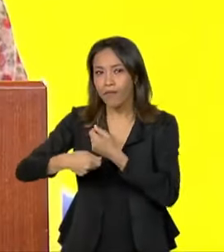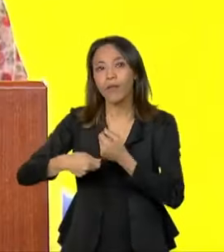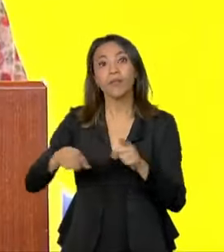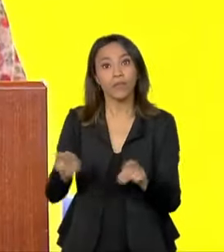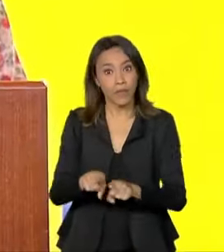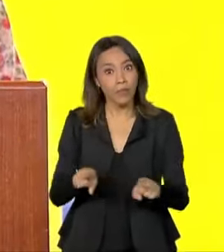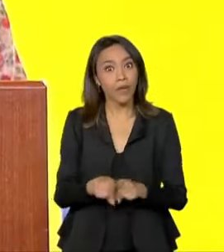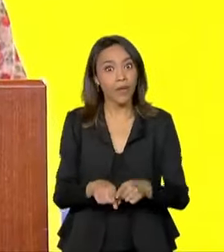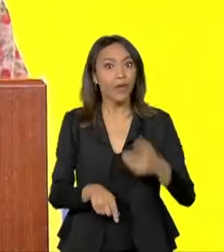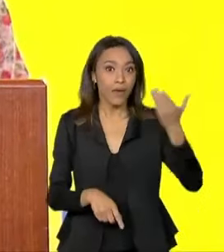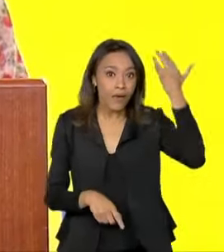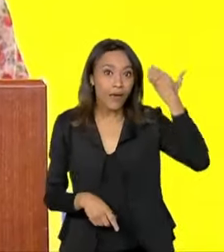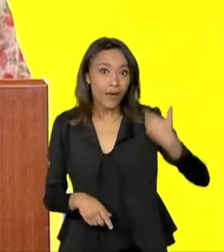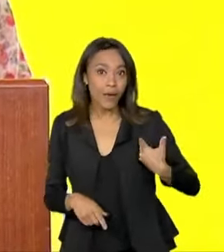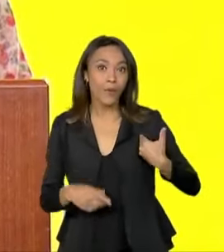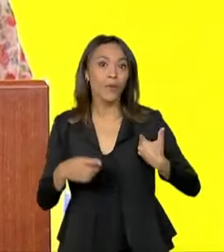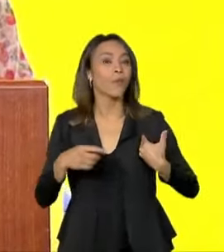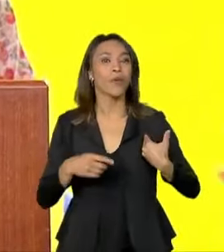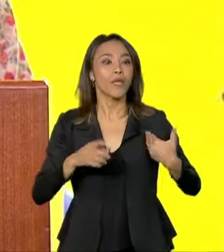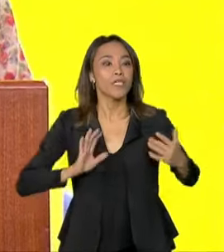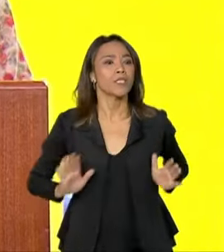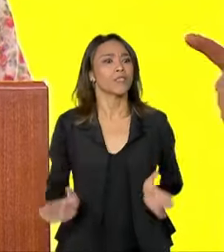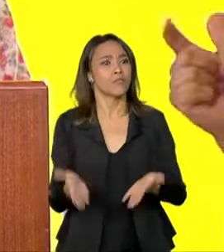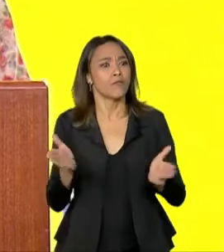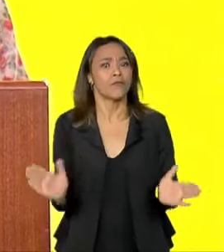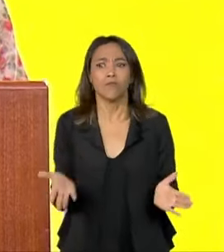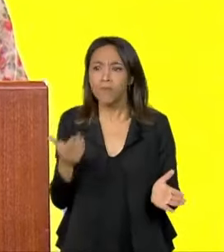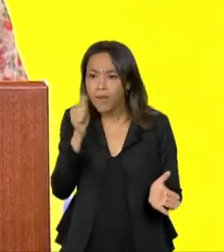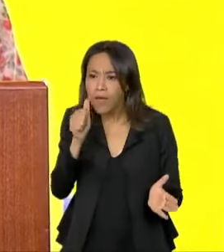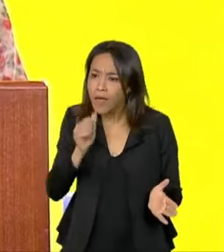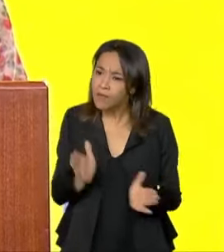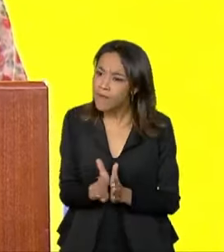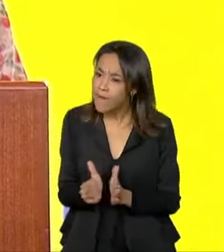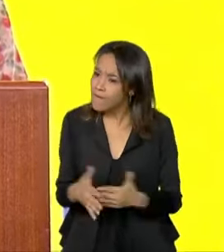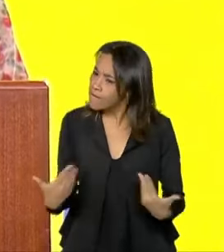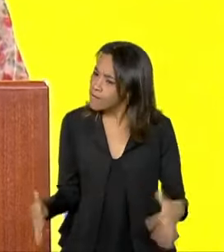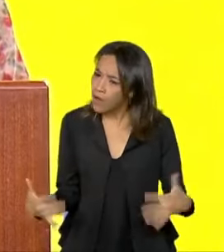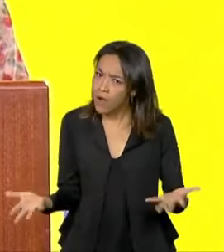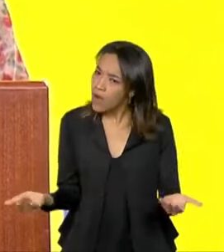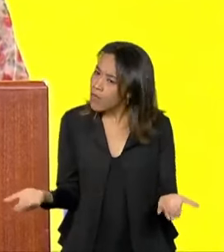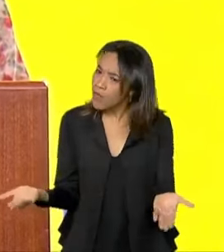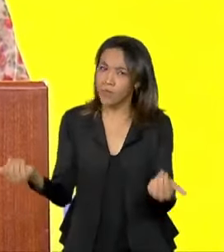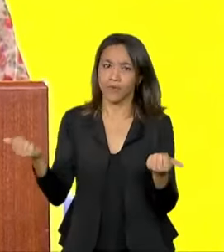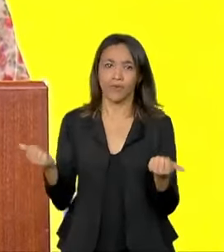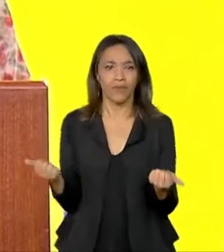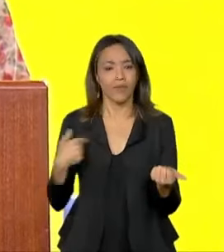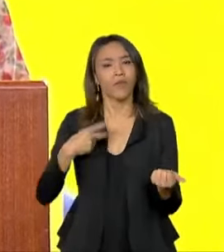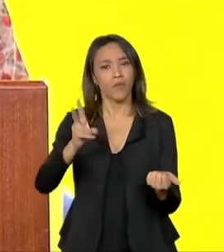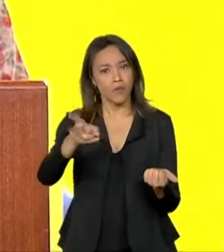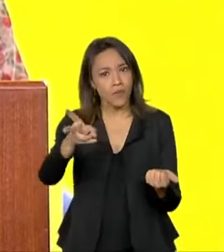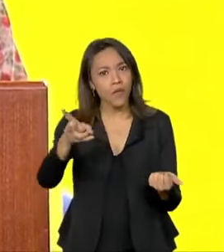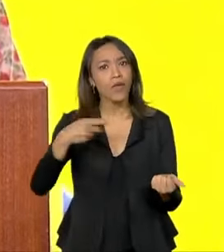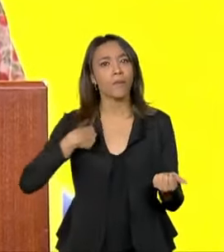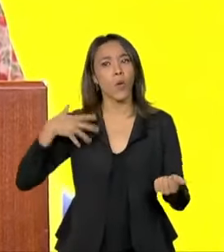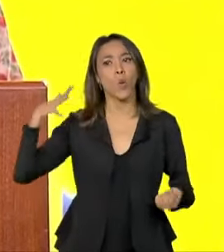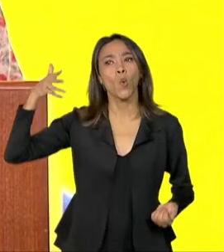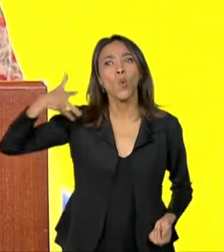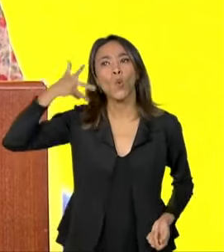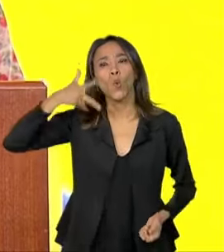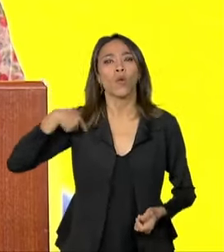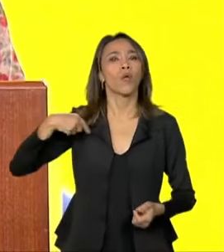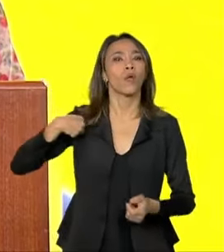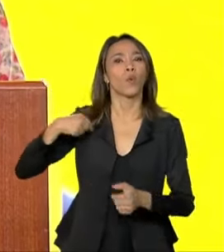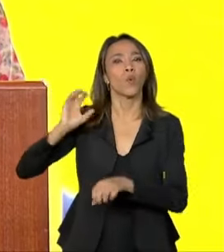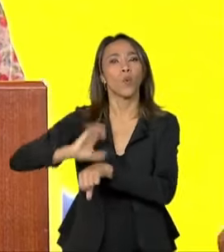tornei uma incentivadora de outras mulheres. Estou sempre aí no campo, ministrando